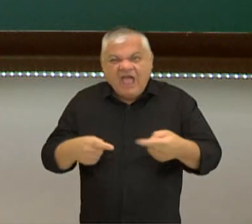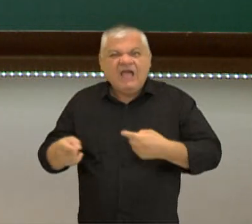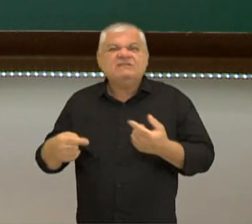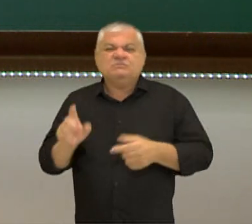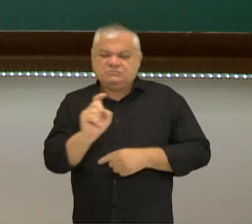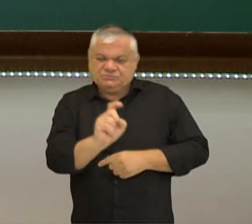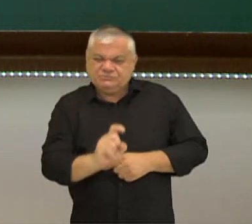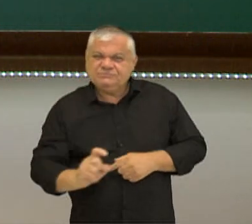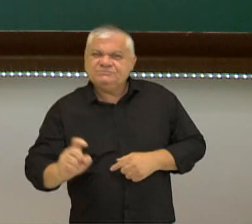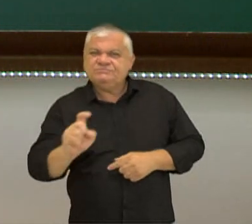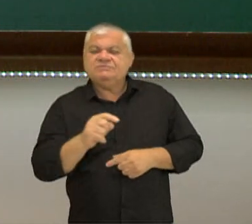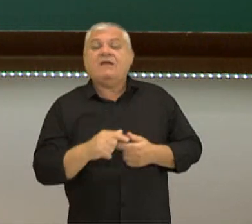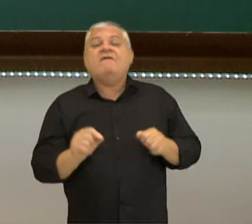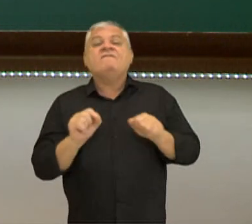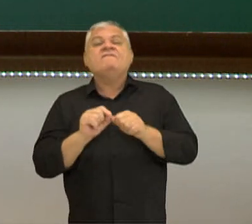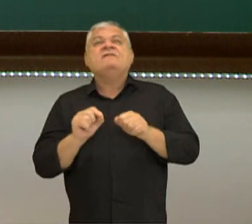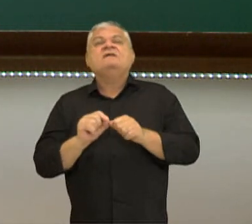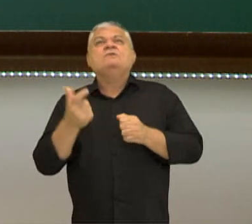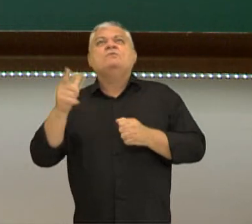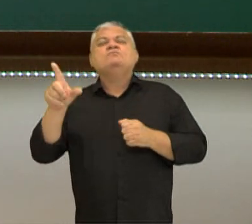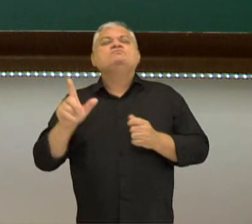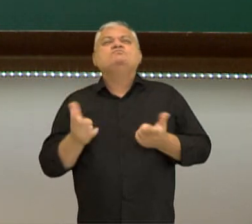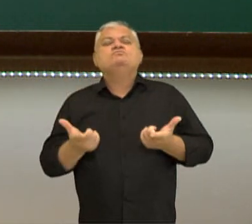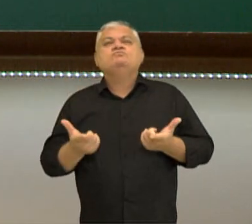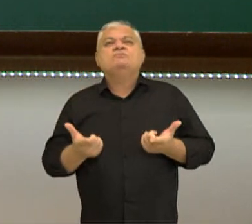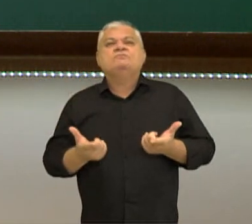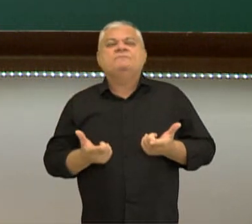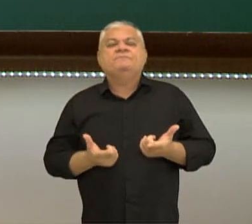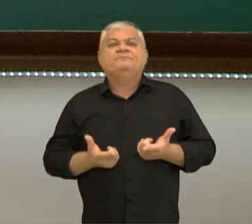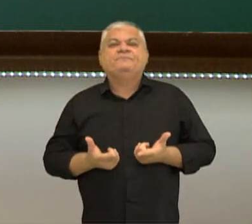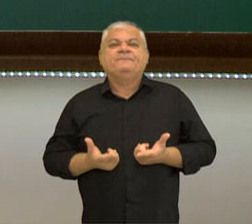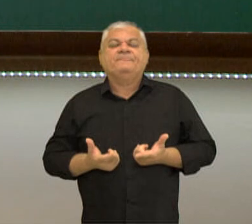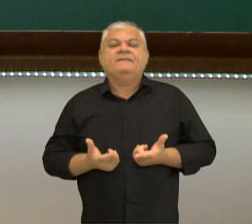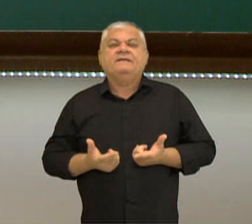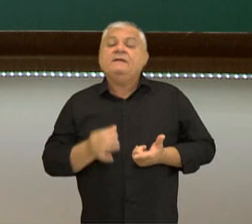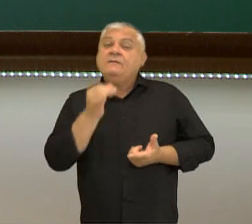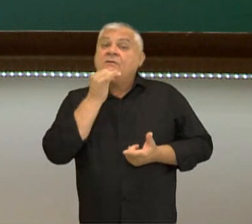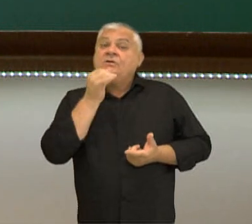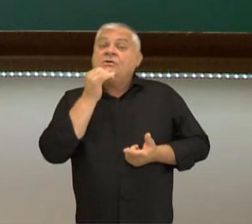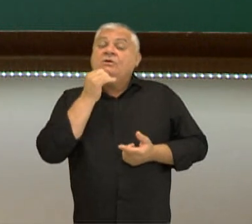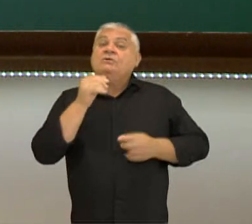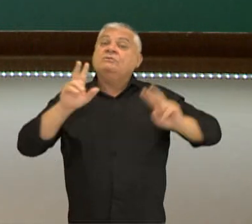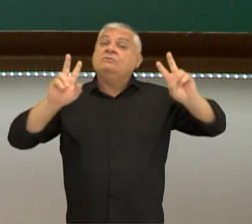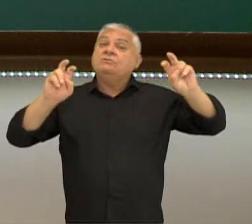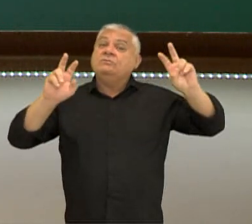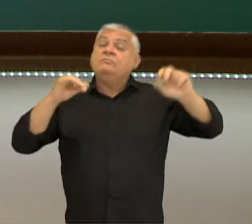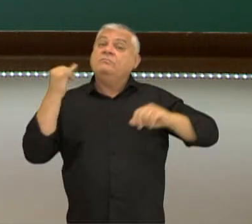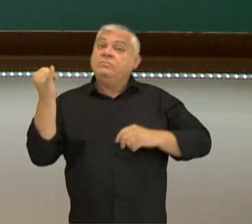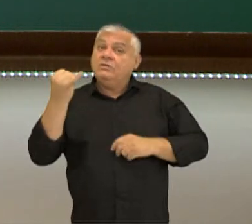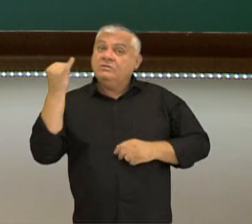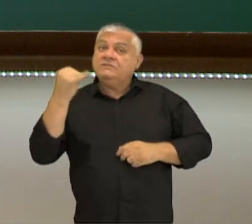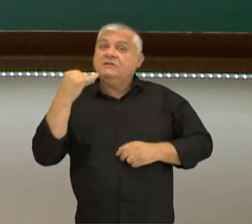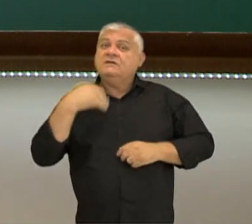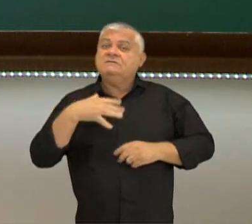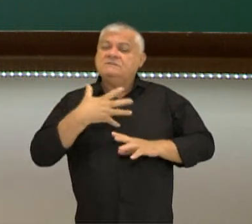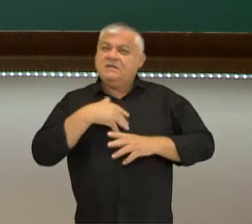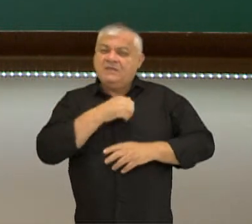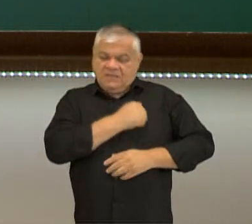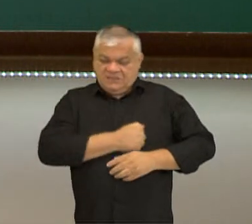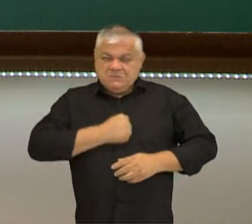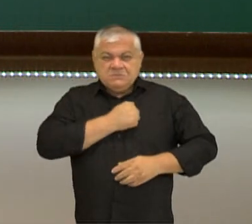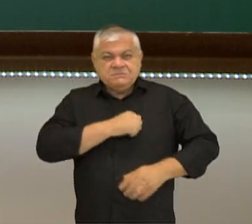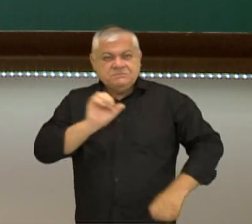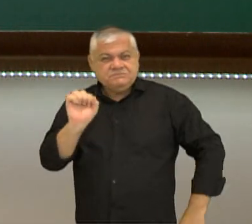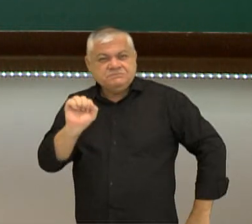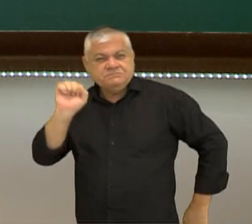de ratos. Ele fez também grafite questionando a questão da importância dos heróis. Então ele pega